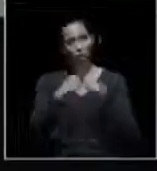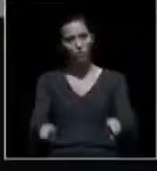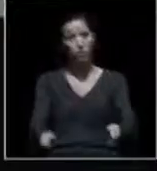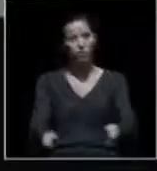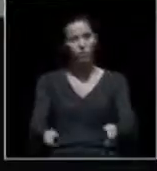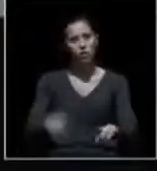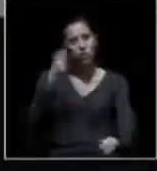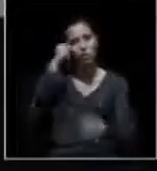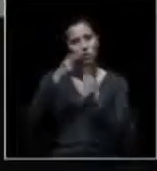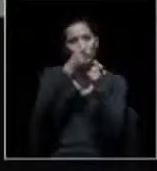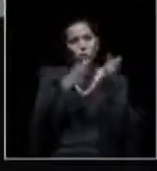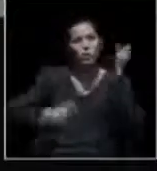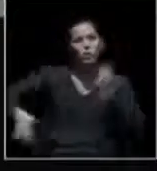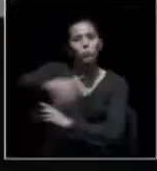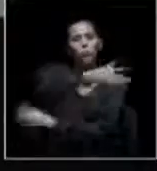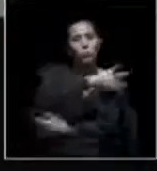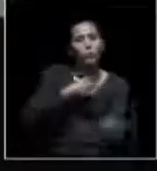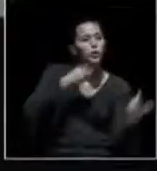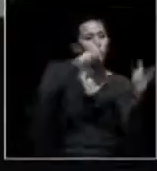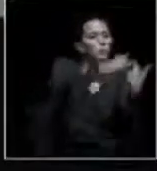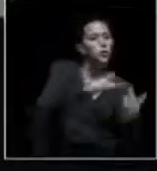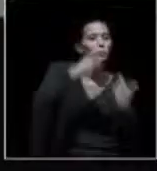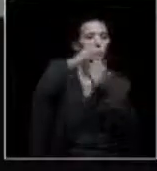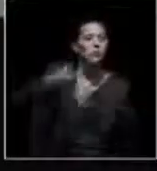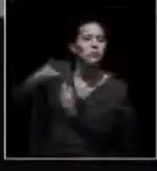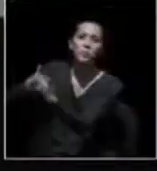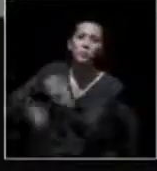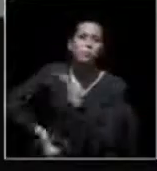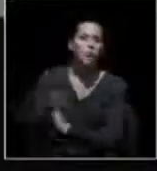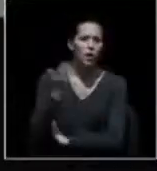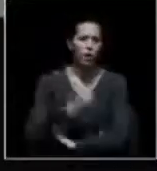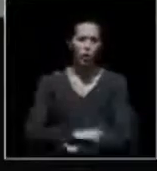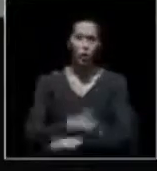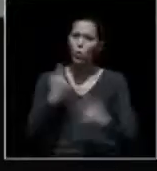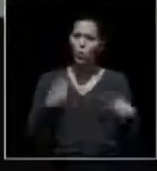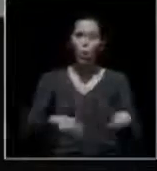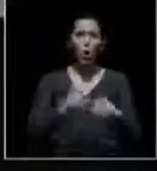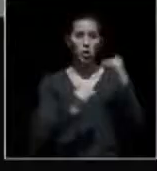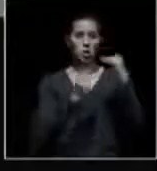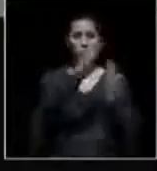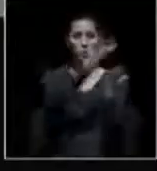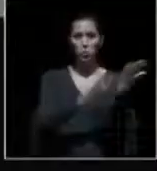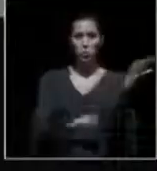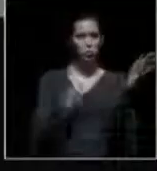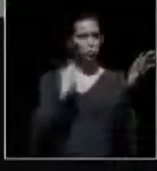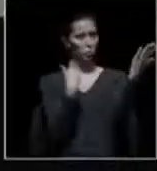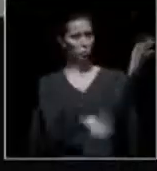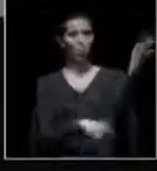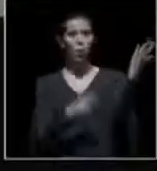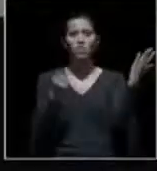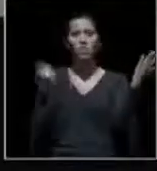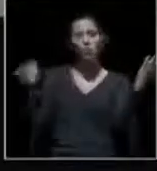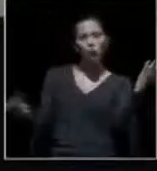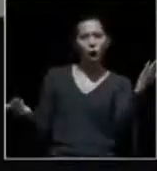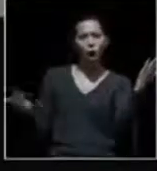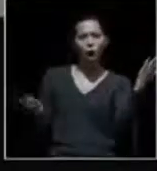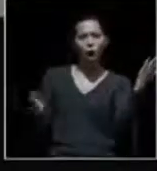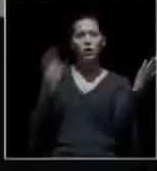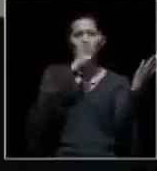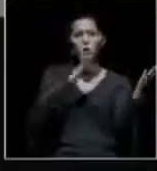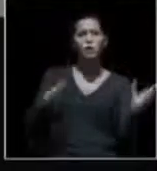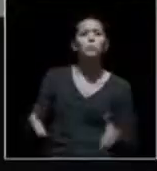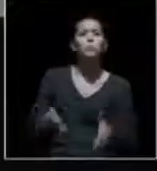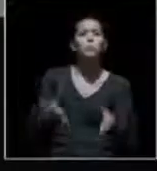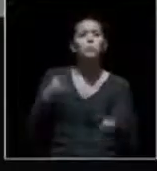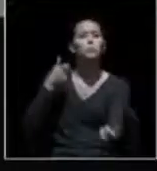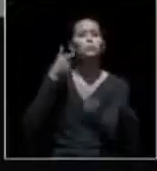ao serviço da população e da cidade. Porque não chega apenas ter as contas equilibradas, ter dinheiro disponível, se este não for canalizado para